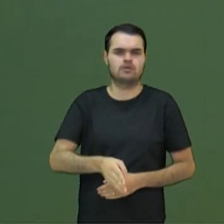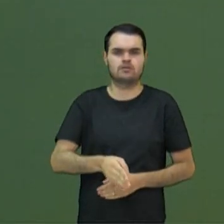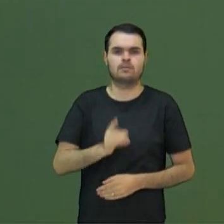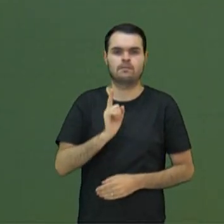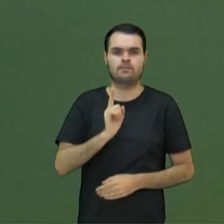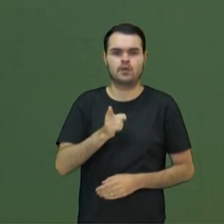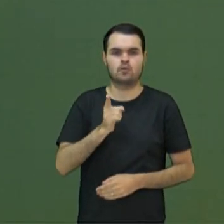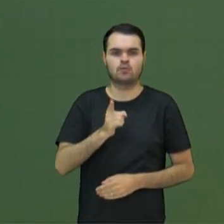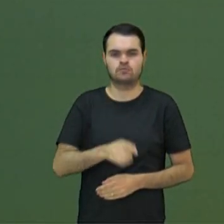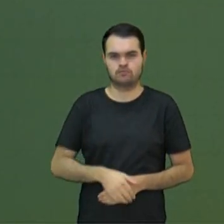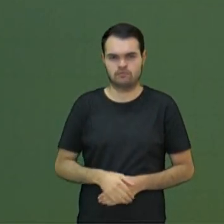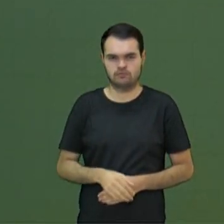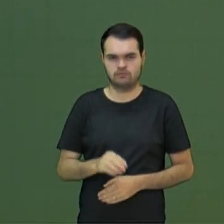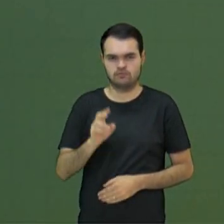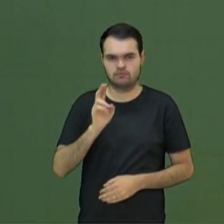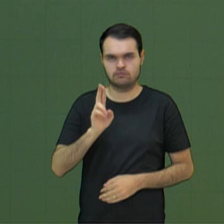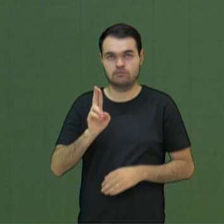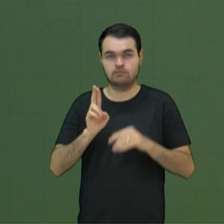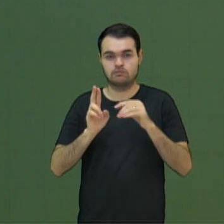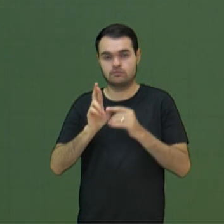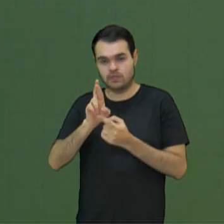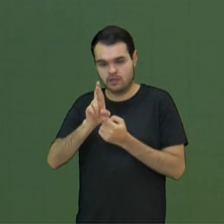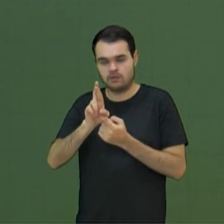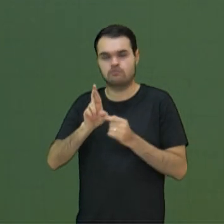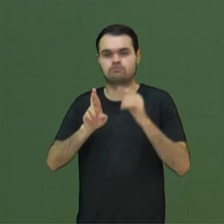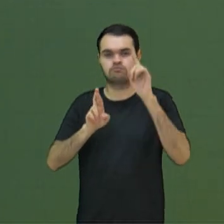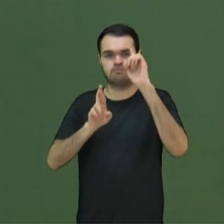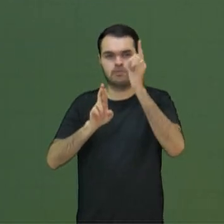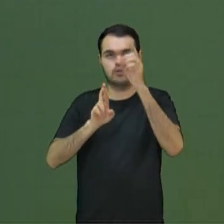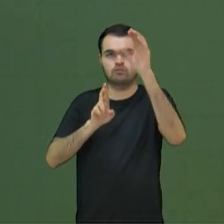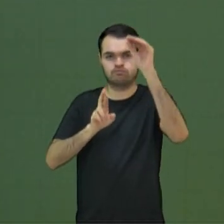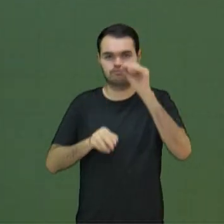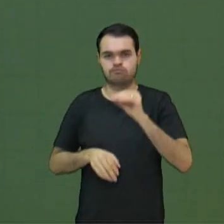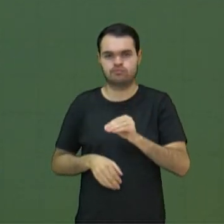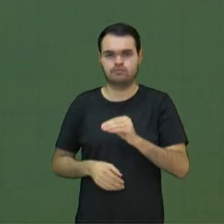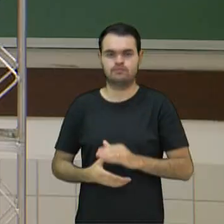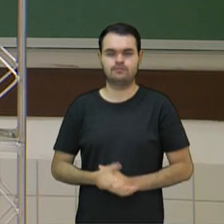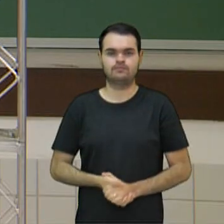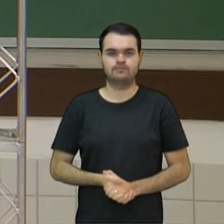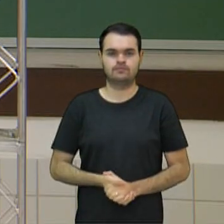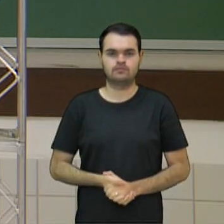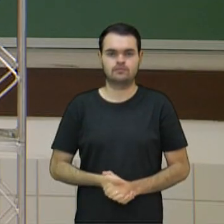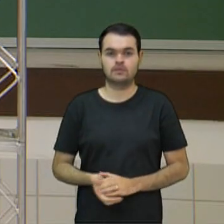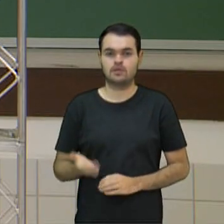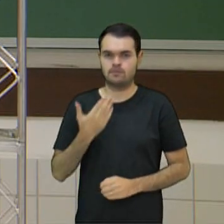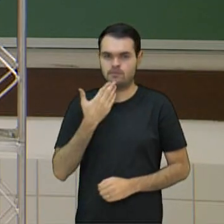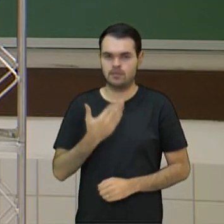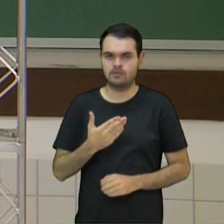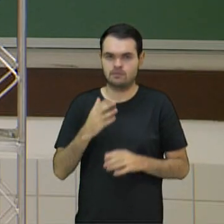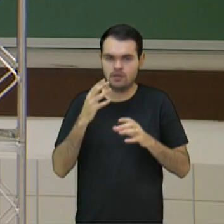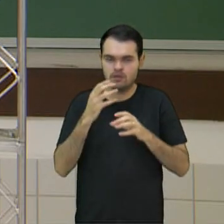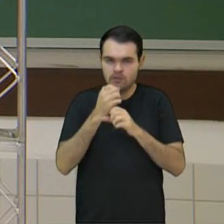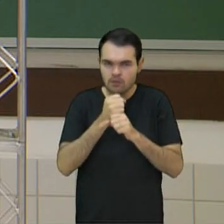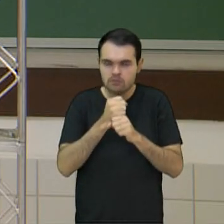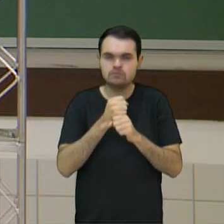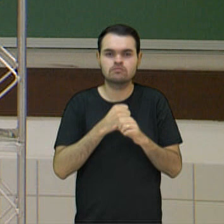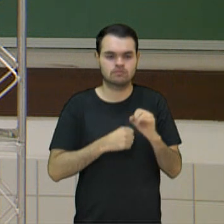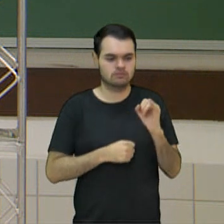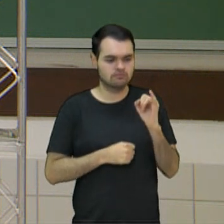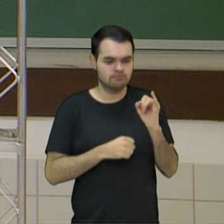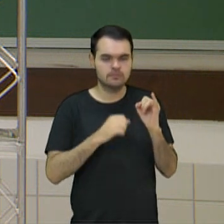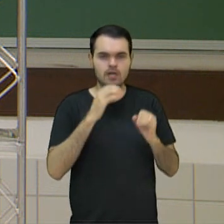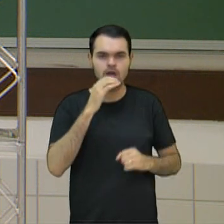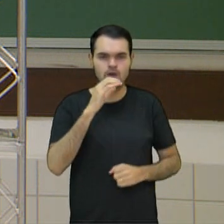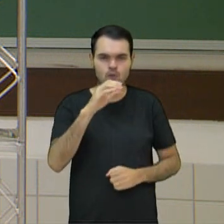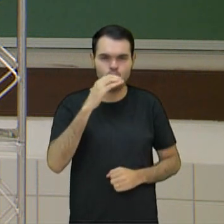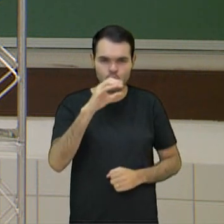é 1000. 1000, né? E está pedindo para calcular a corrente. Então, vamos